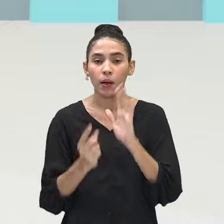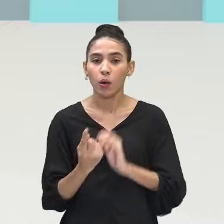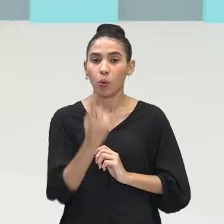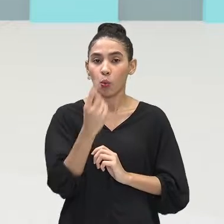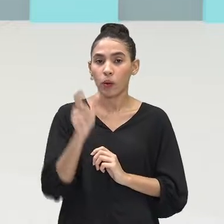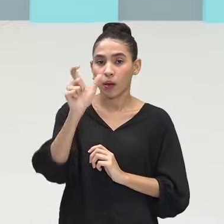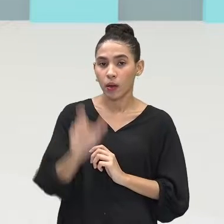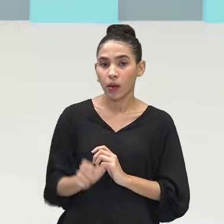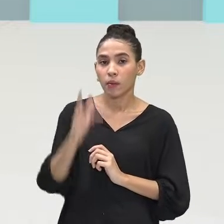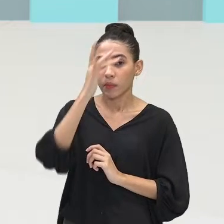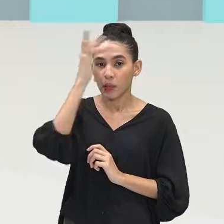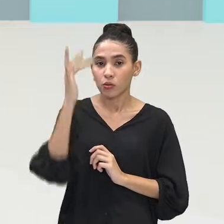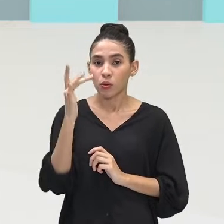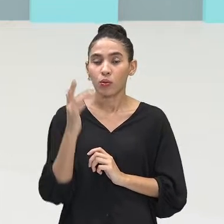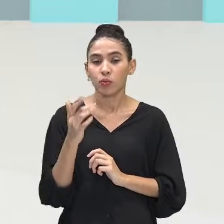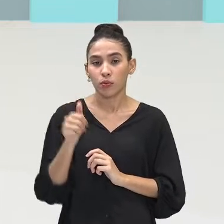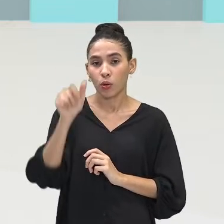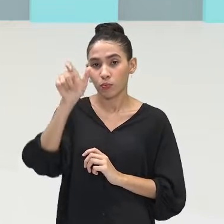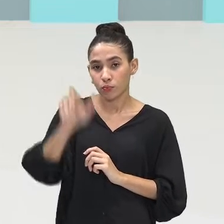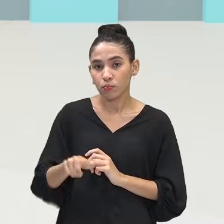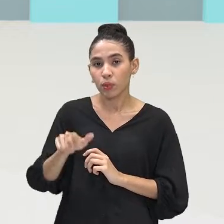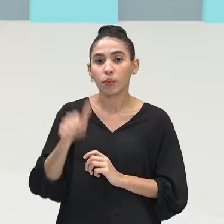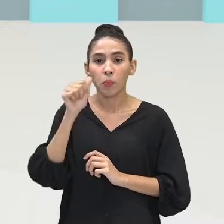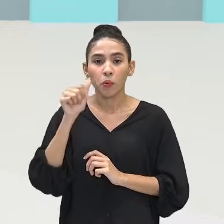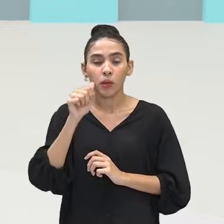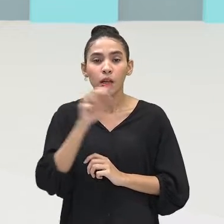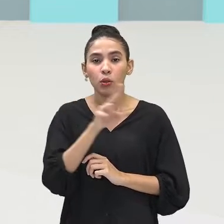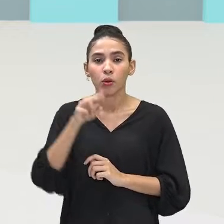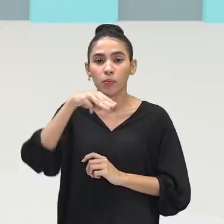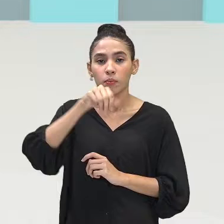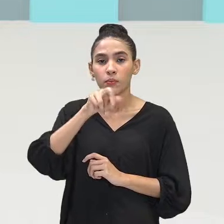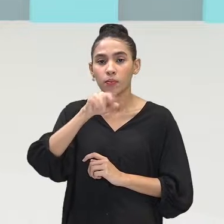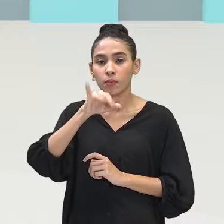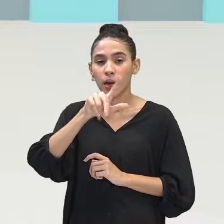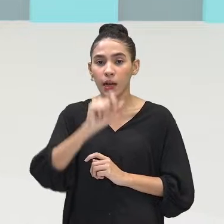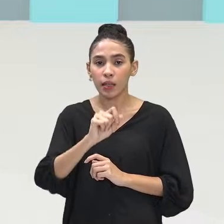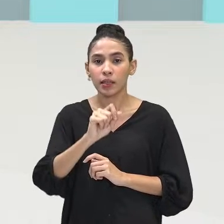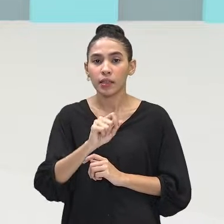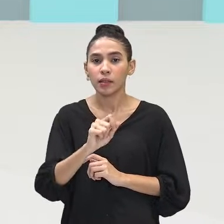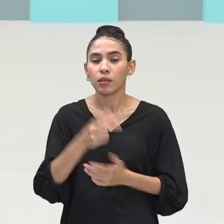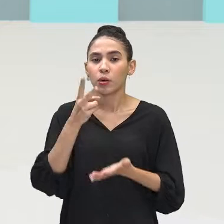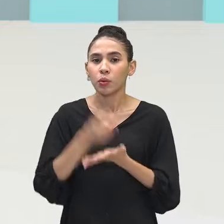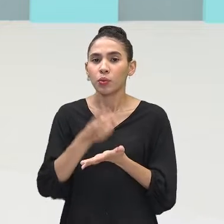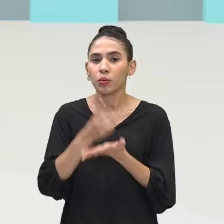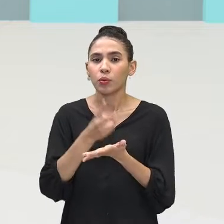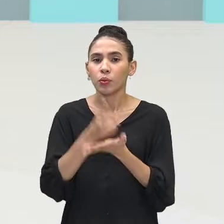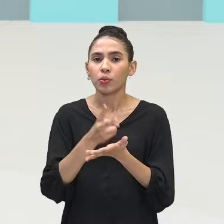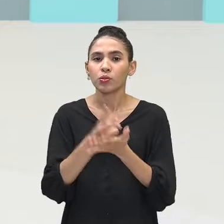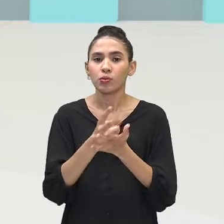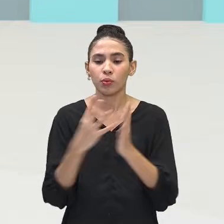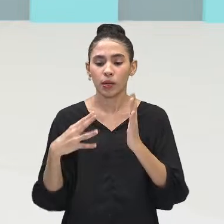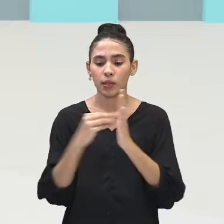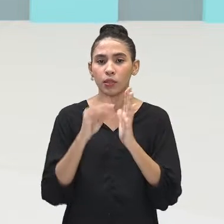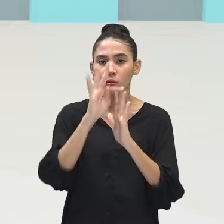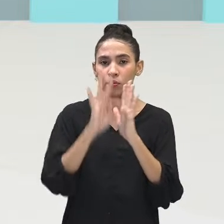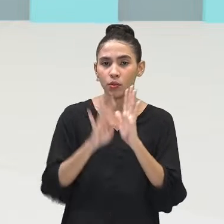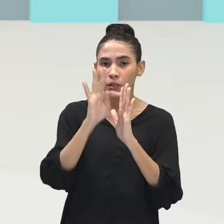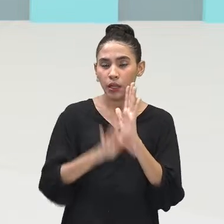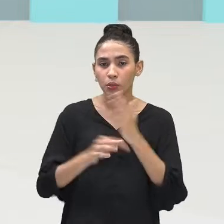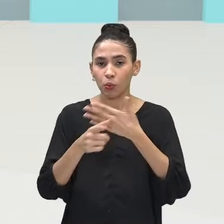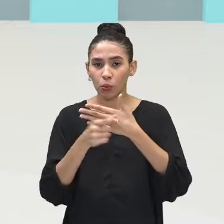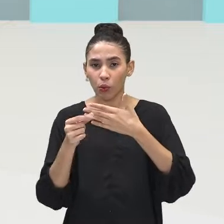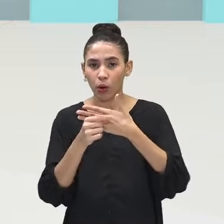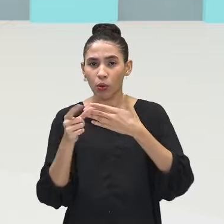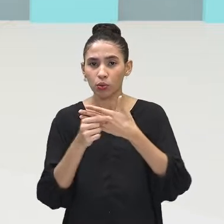uma mulher especificamente, que é Marília. E a todo instante no texto, o autor vai mostrando que Marília é